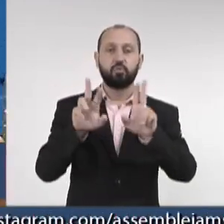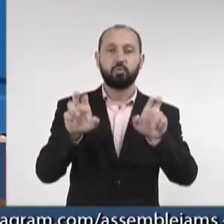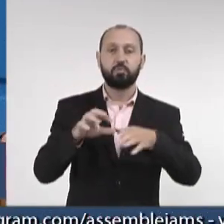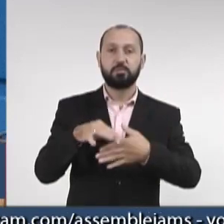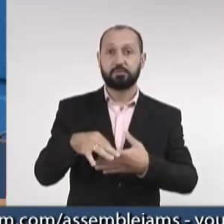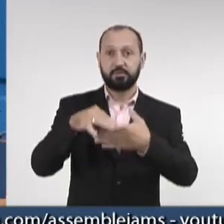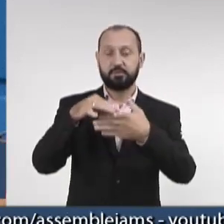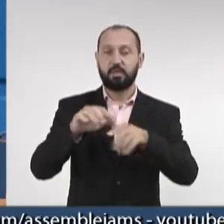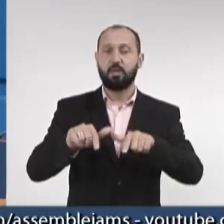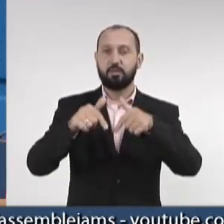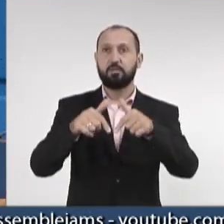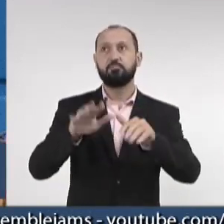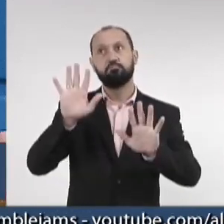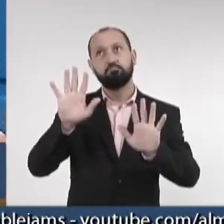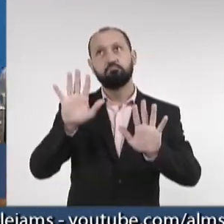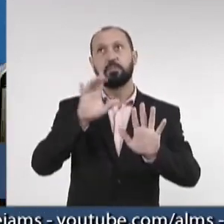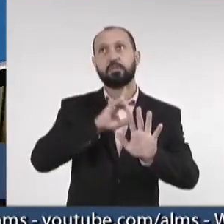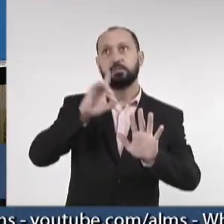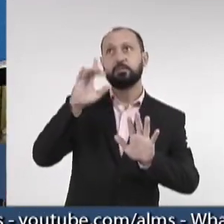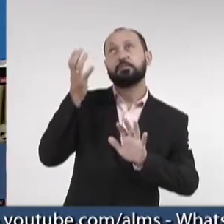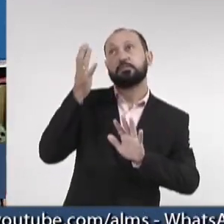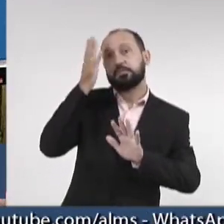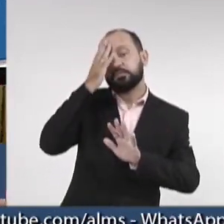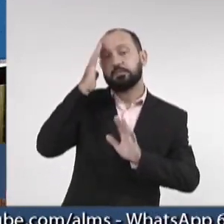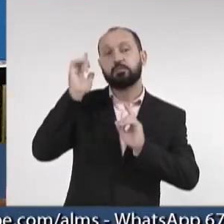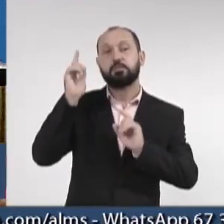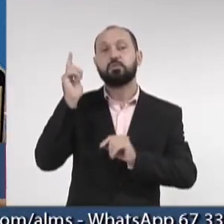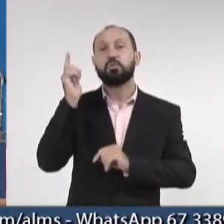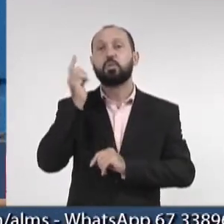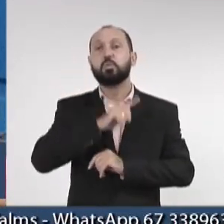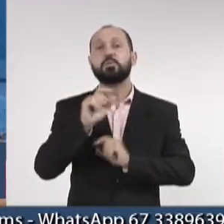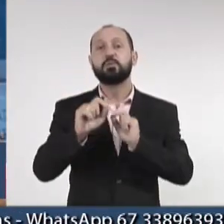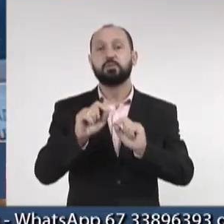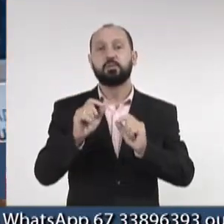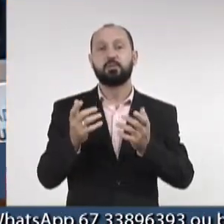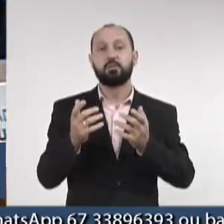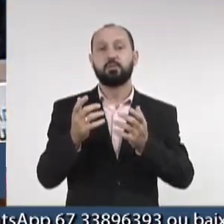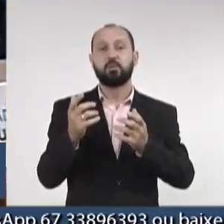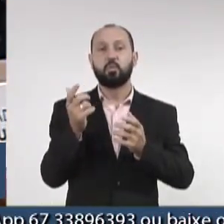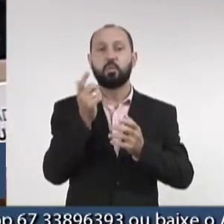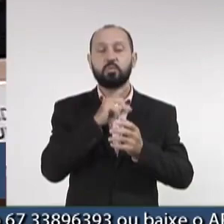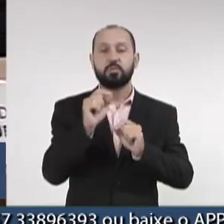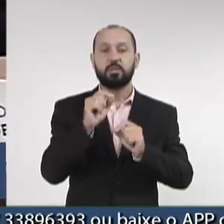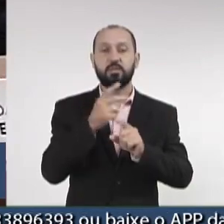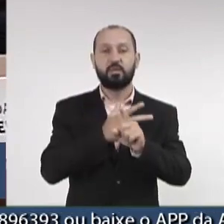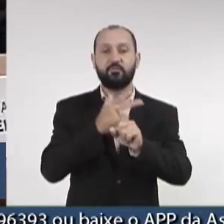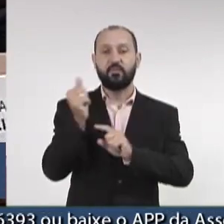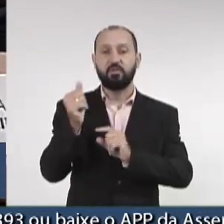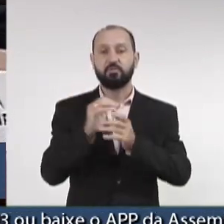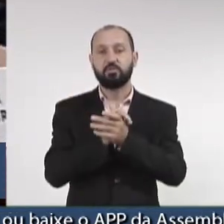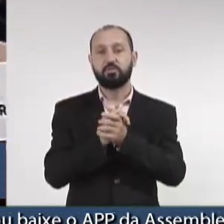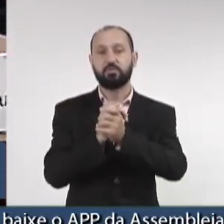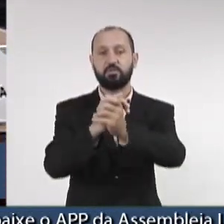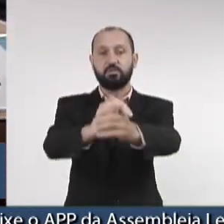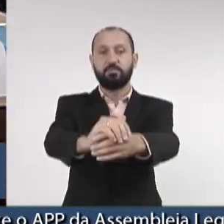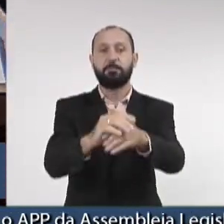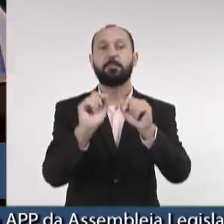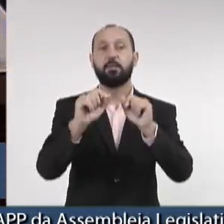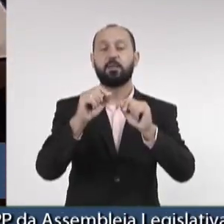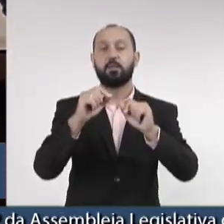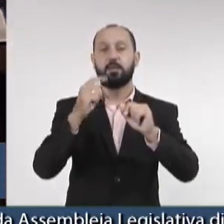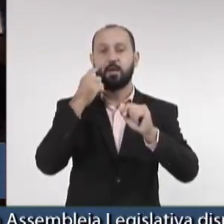Então, eu penso que existem sim soluções, mas nós não podemos deixar que essas soluções